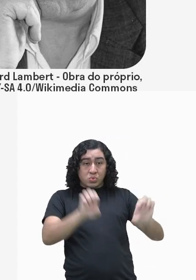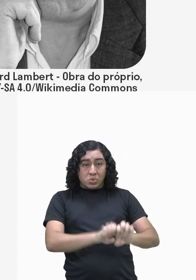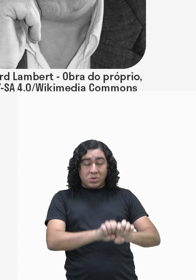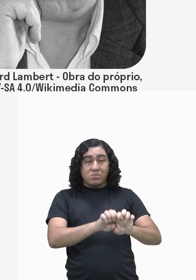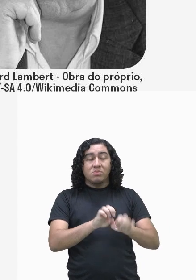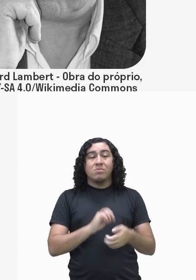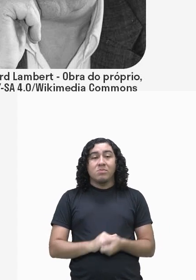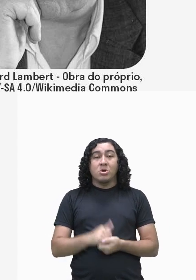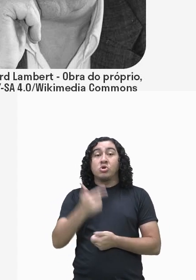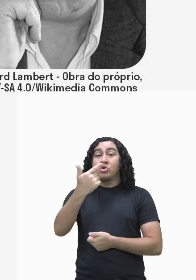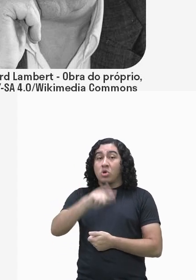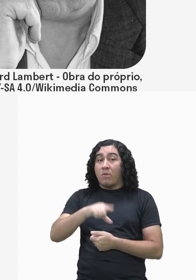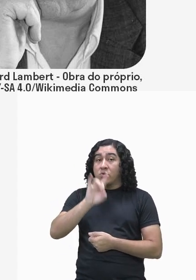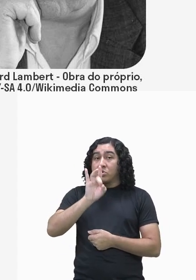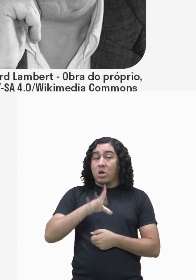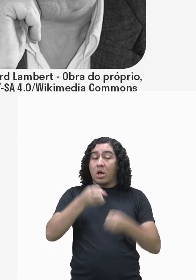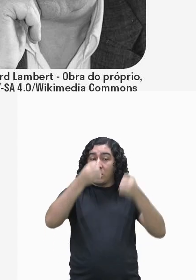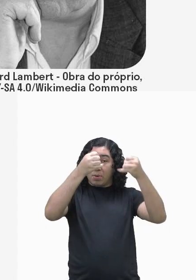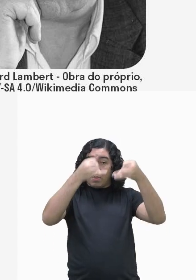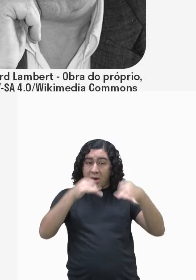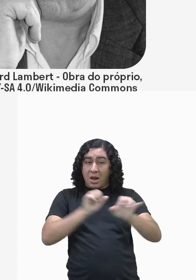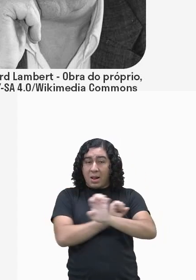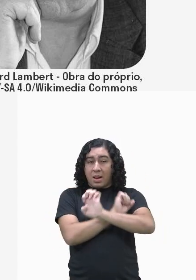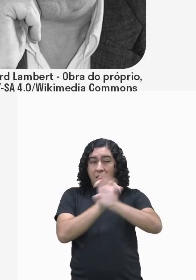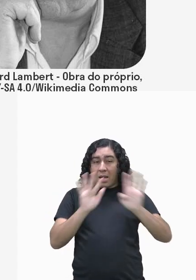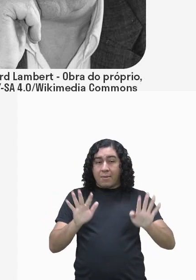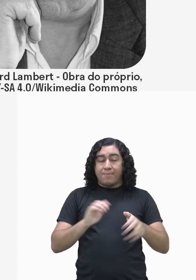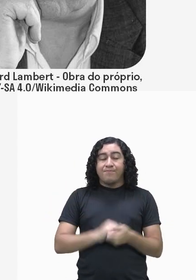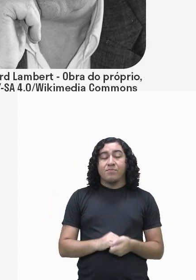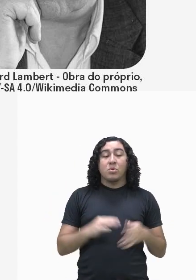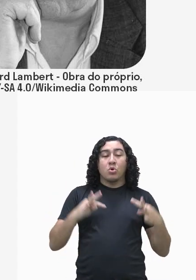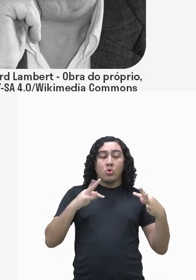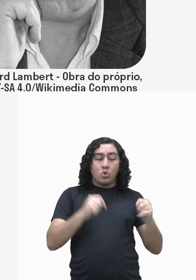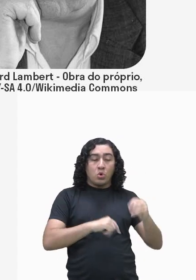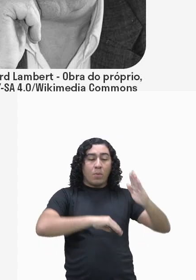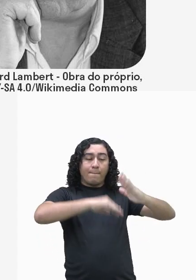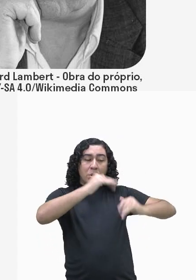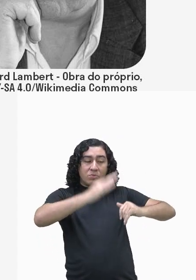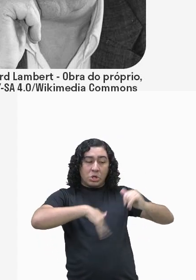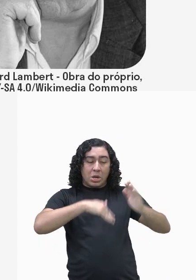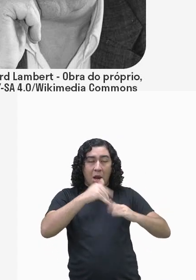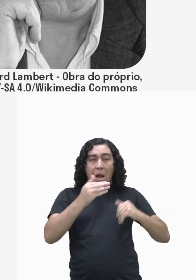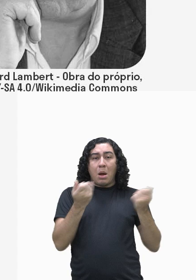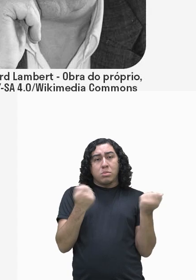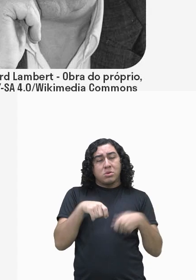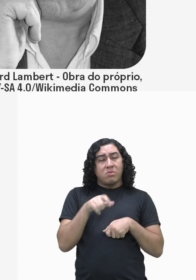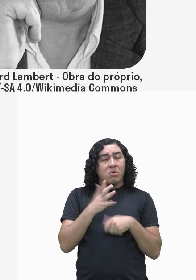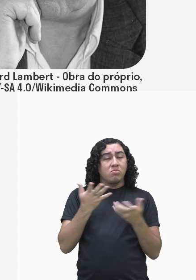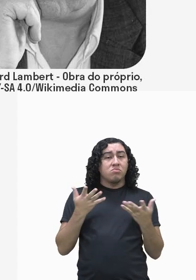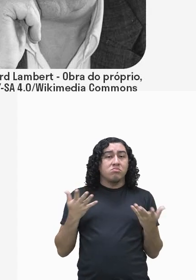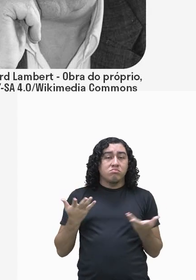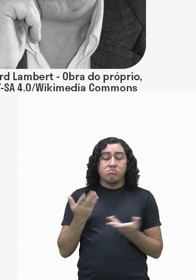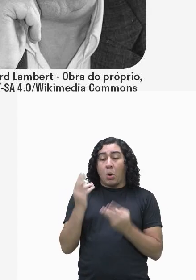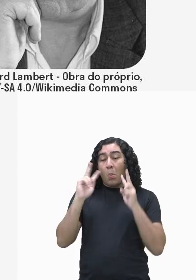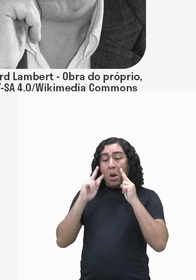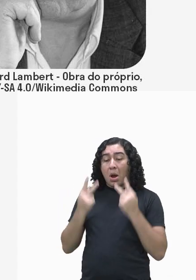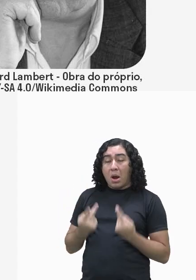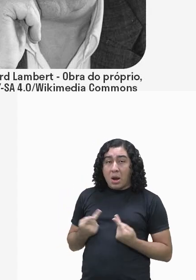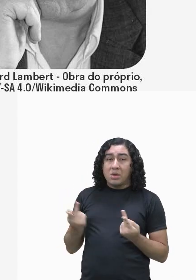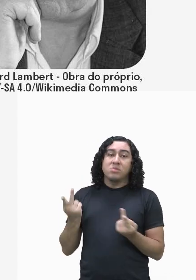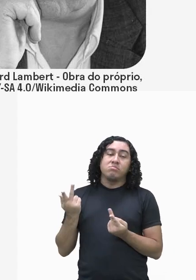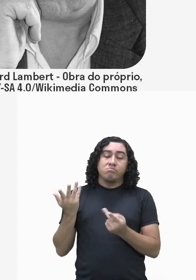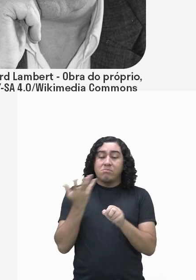para esclarecer para vocês, todos os pensadores, sejam das áreas de humanas, das